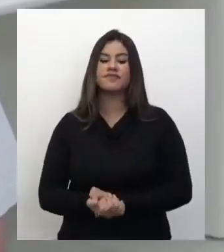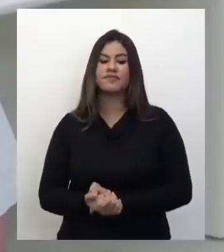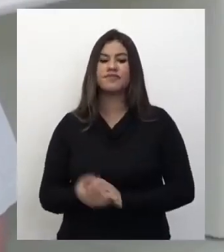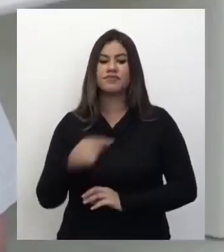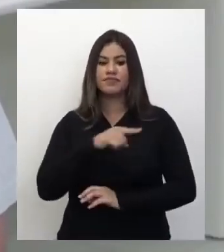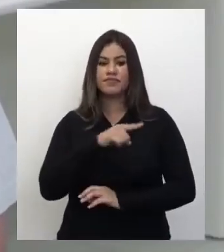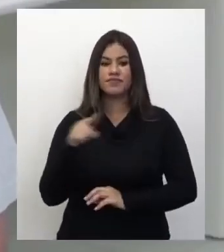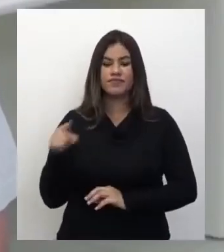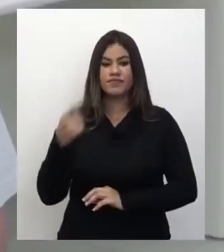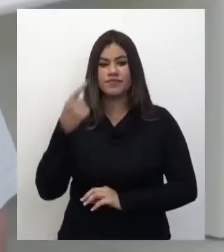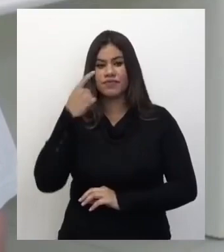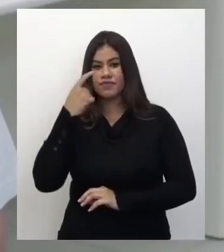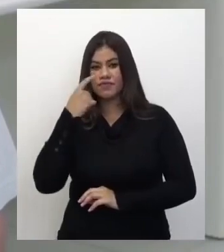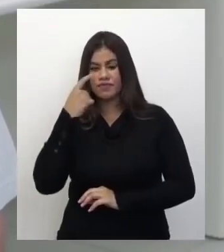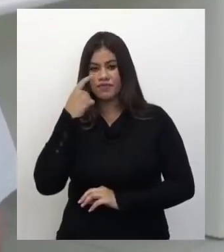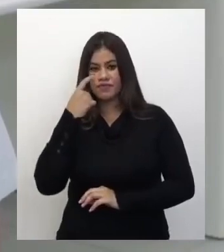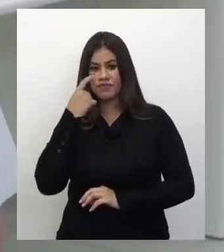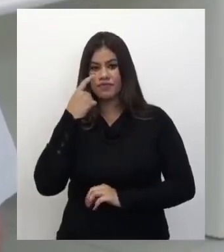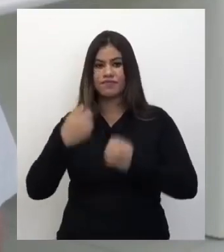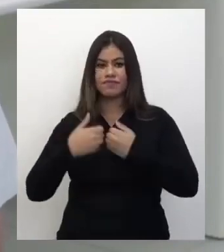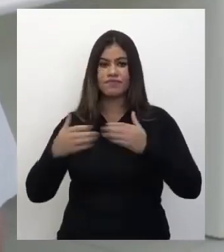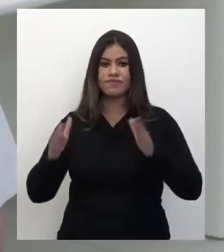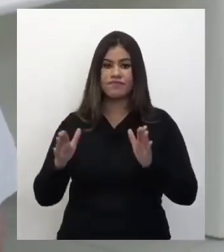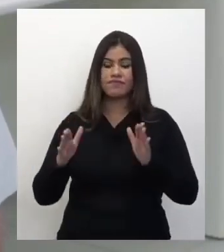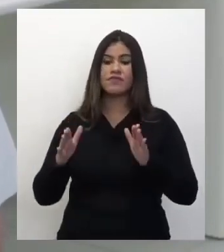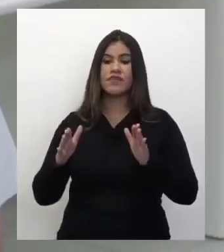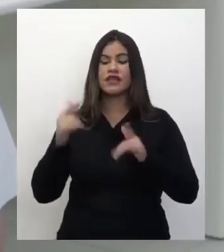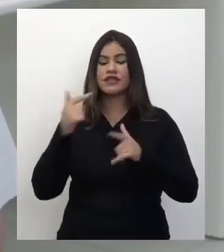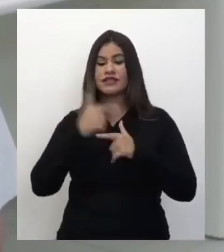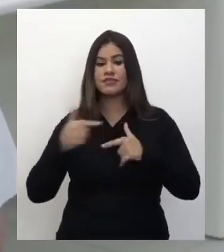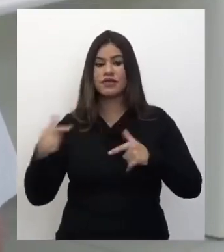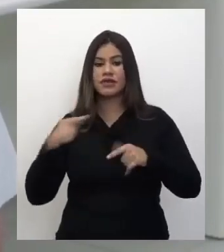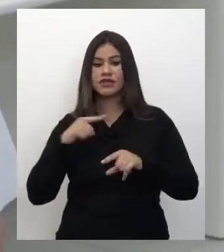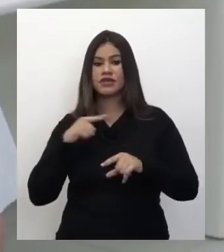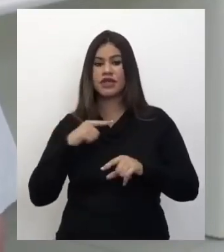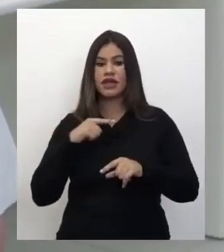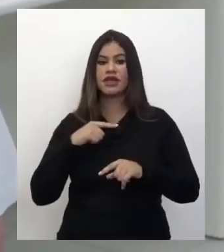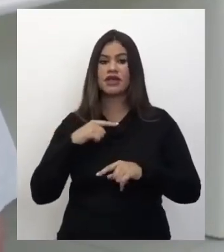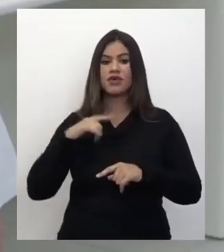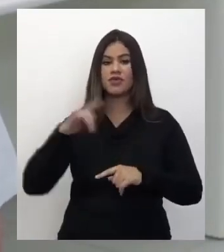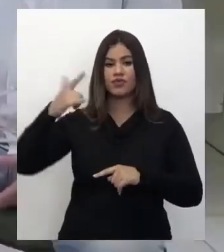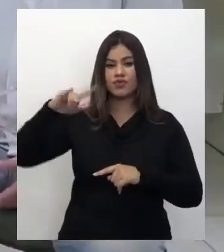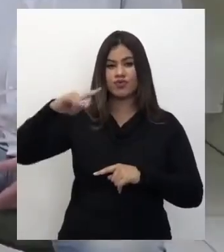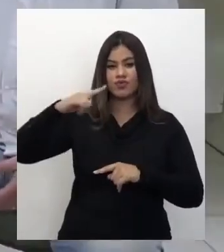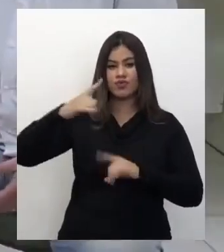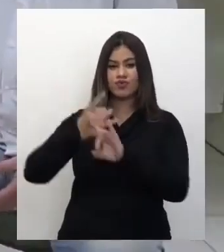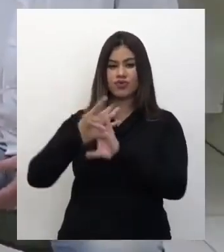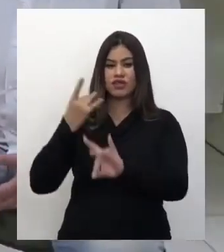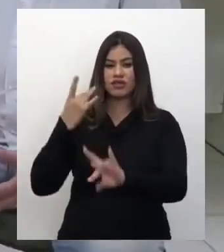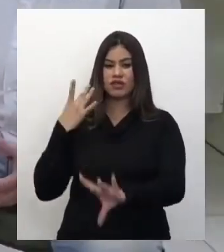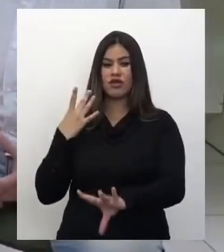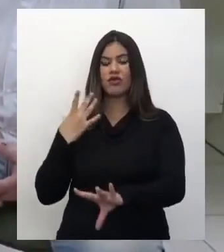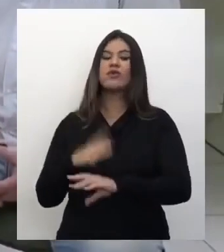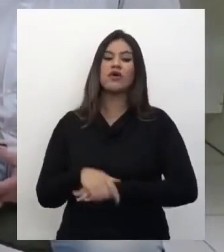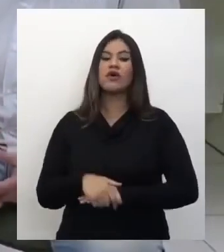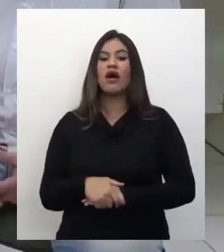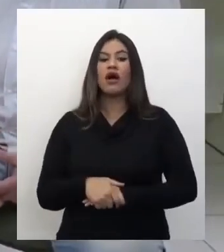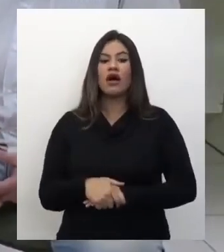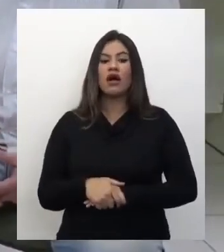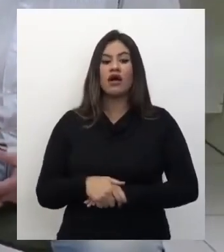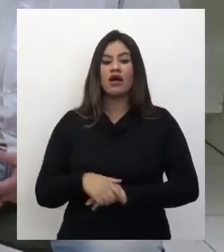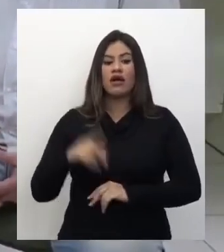ver na abertura do programa desta semana, nós vamos falar sobre sensoriamento remoto. Ao nosso lado está a